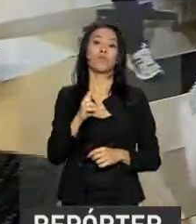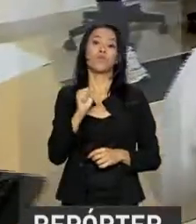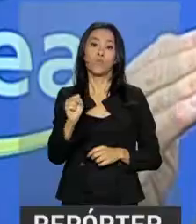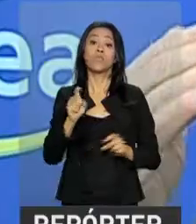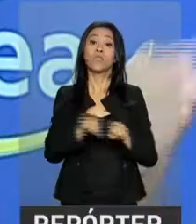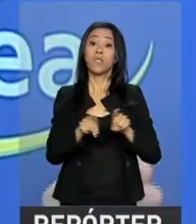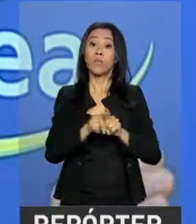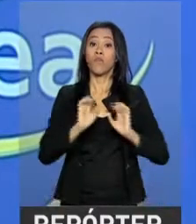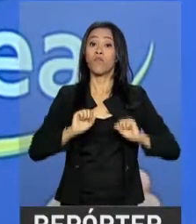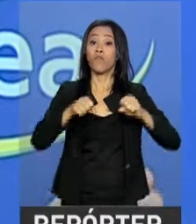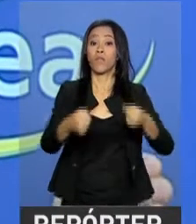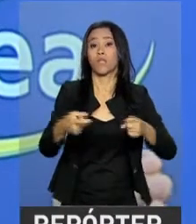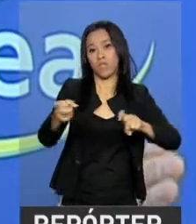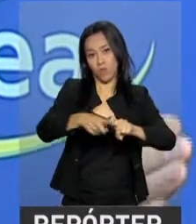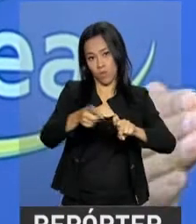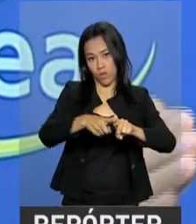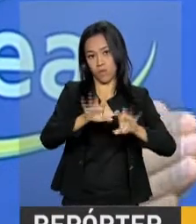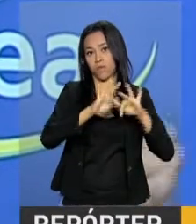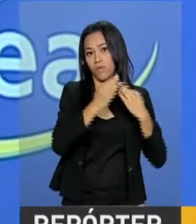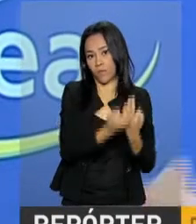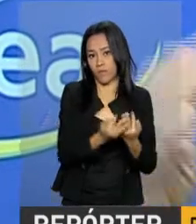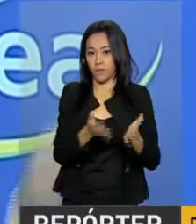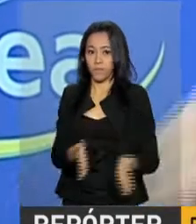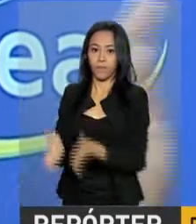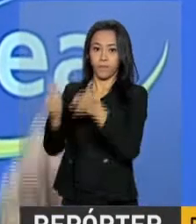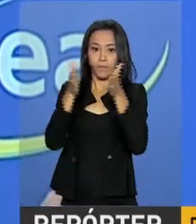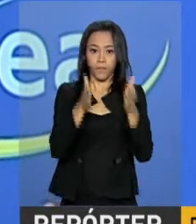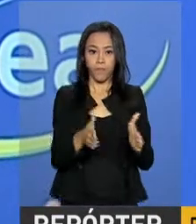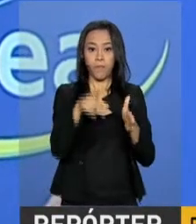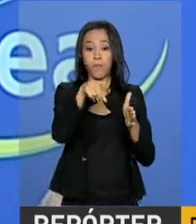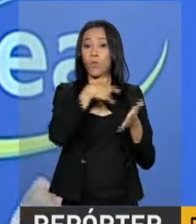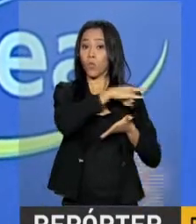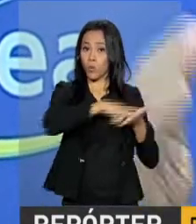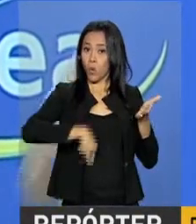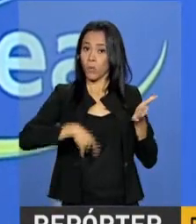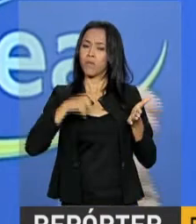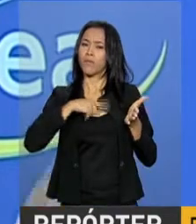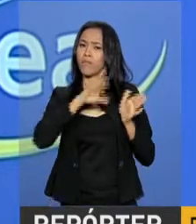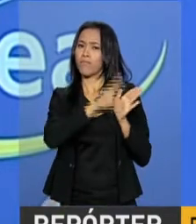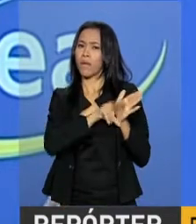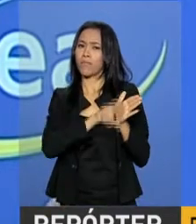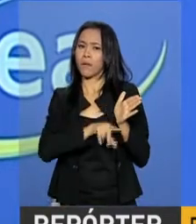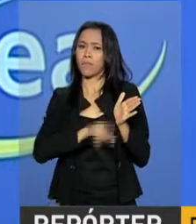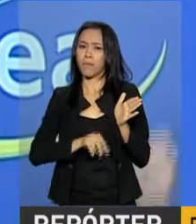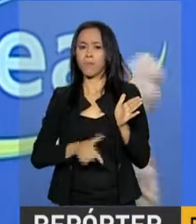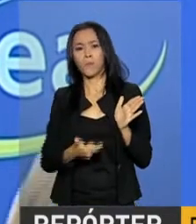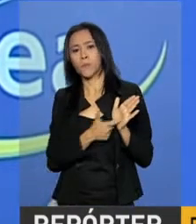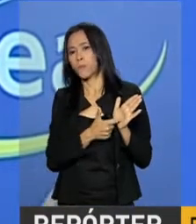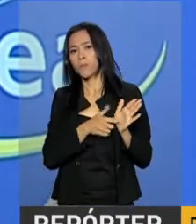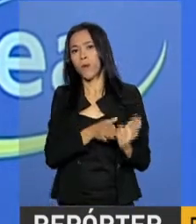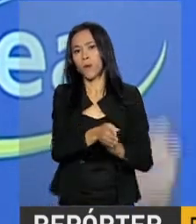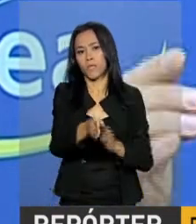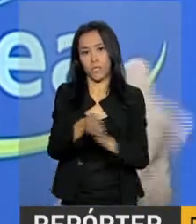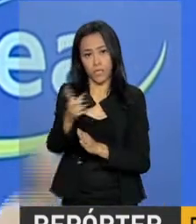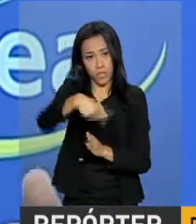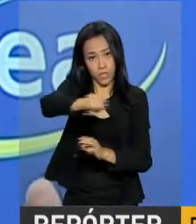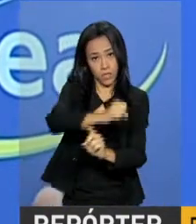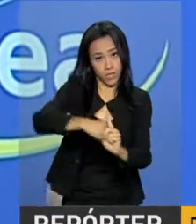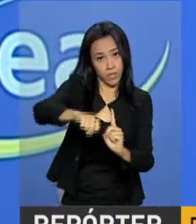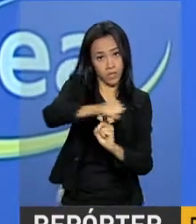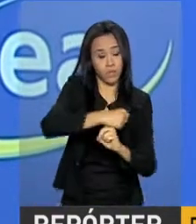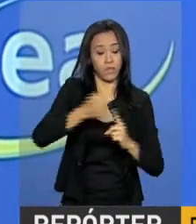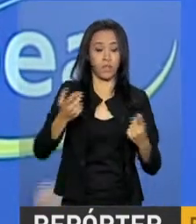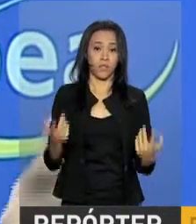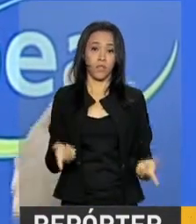onde vive a nação tem uma série de eixos que orienta a sociedade relacionado na mais competitiva